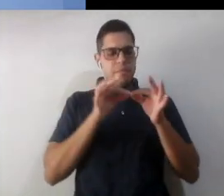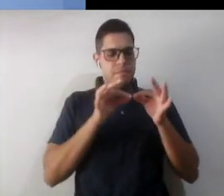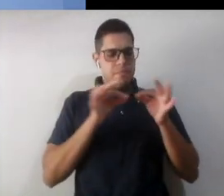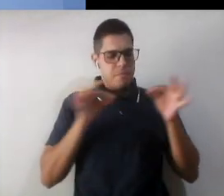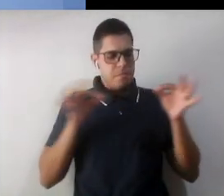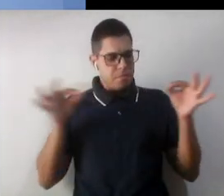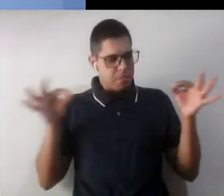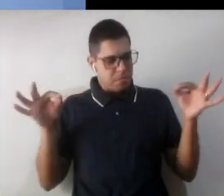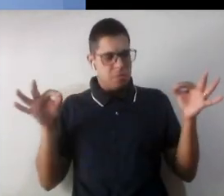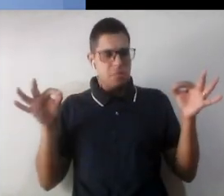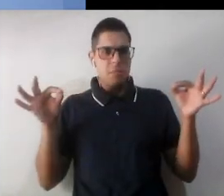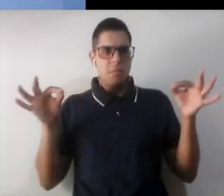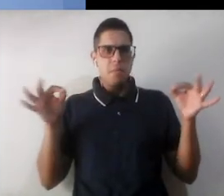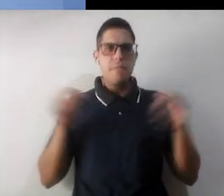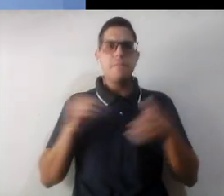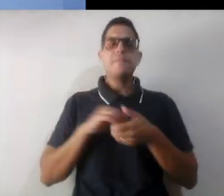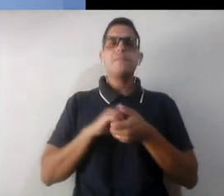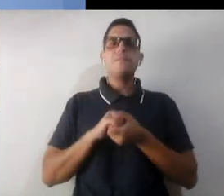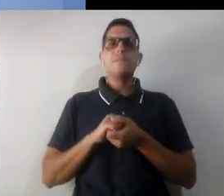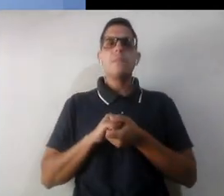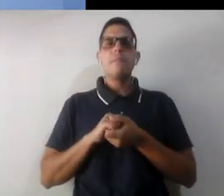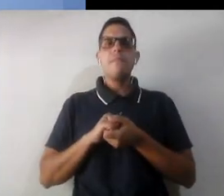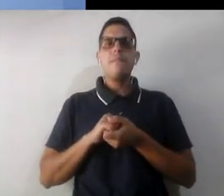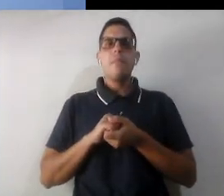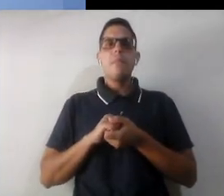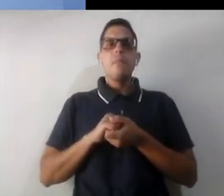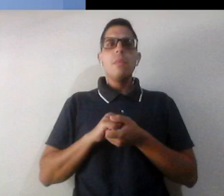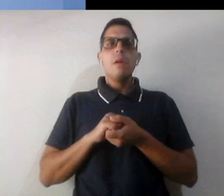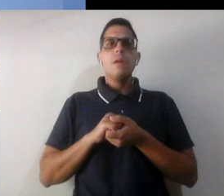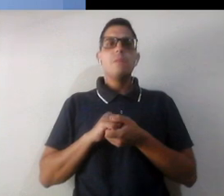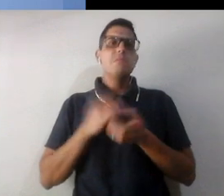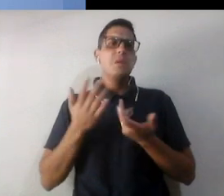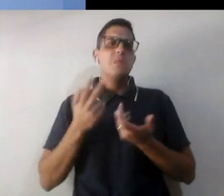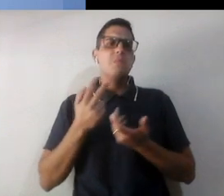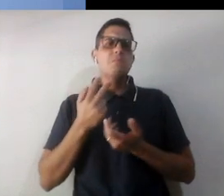Então, no procedimento de medição, não se deve,